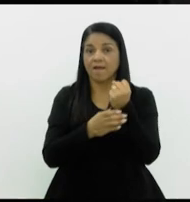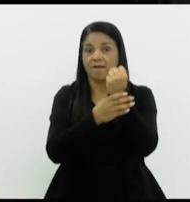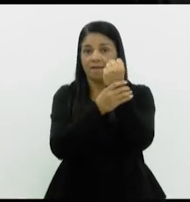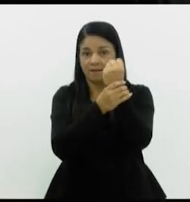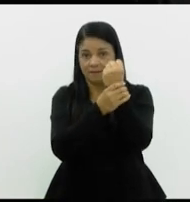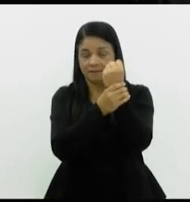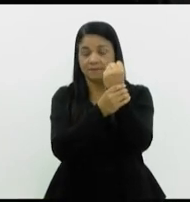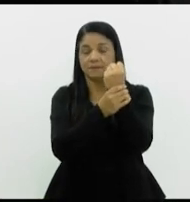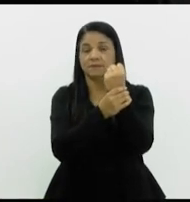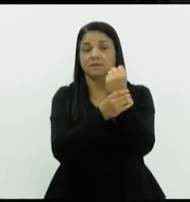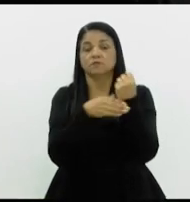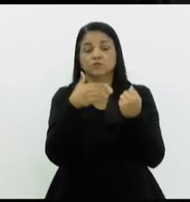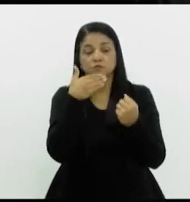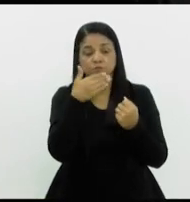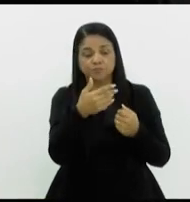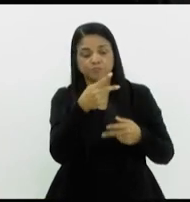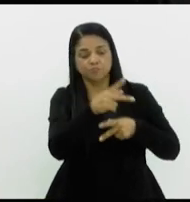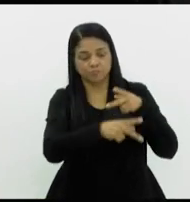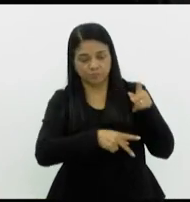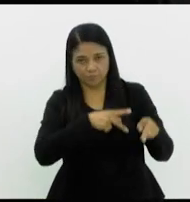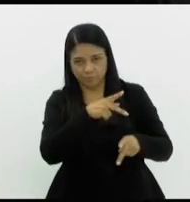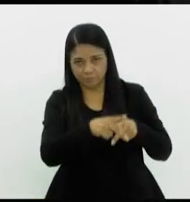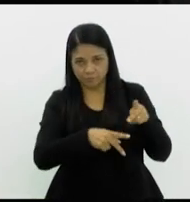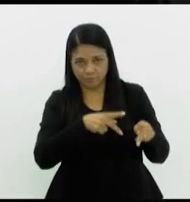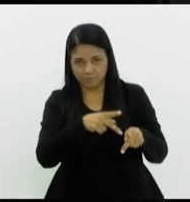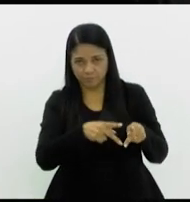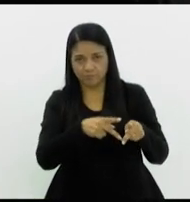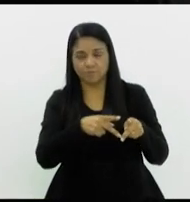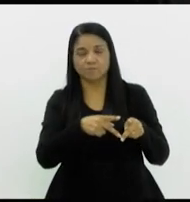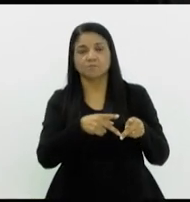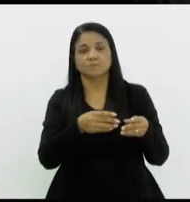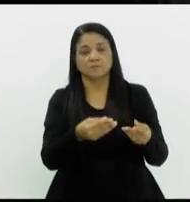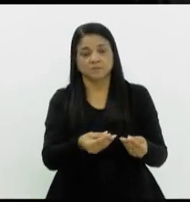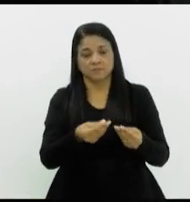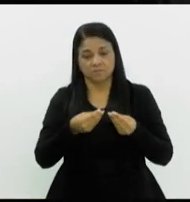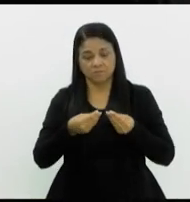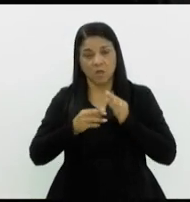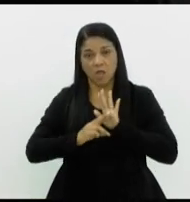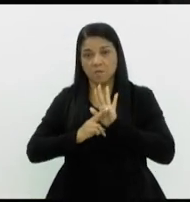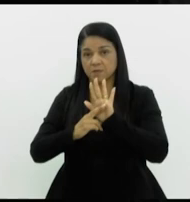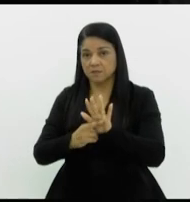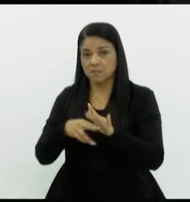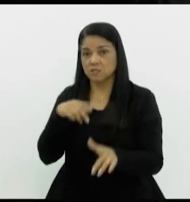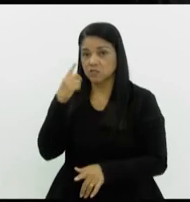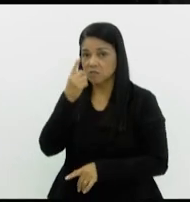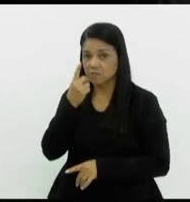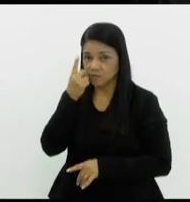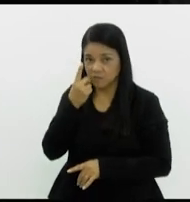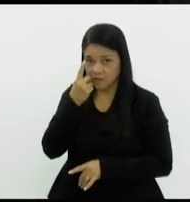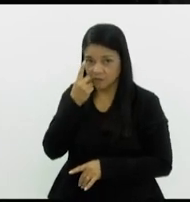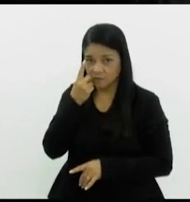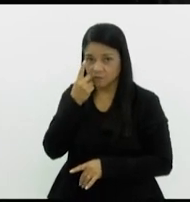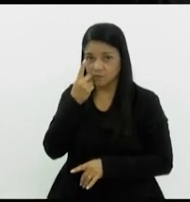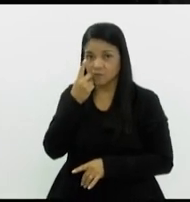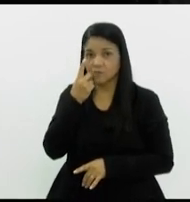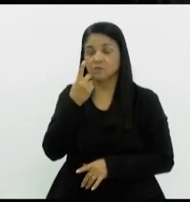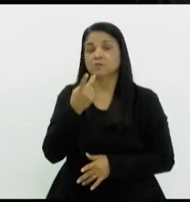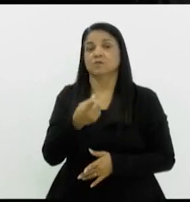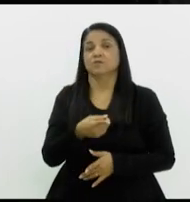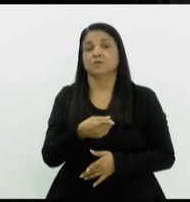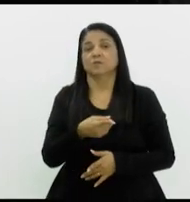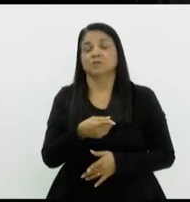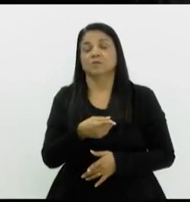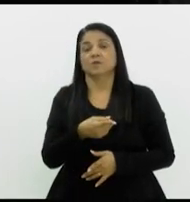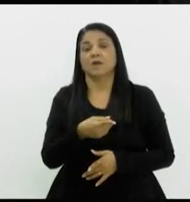demandas da população trazidas pelos representantes eleitos sejam efetivamente